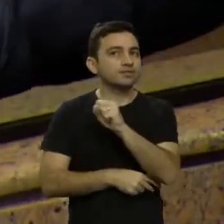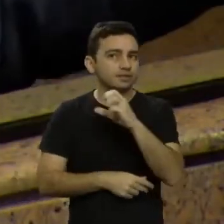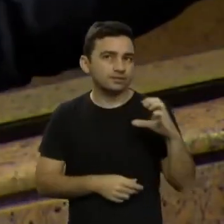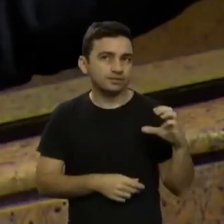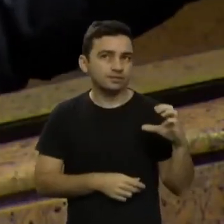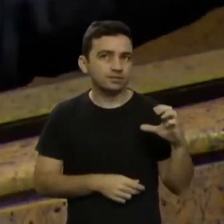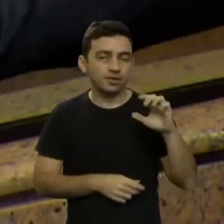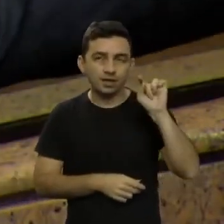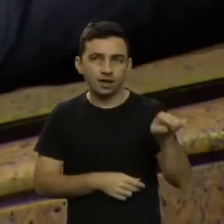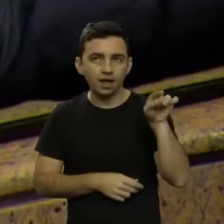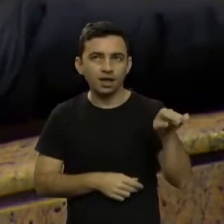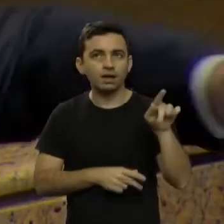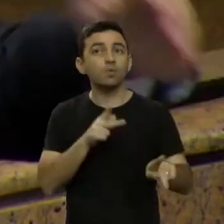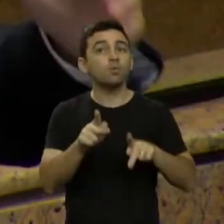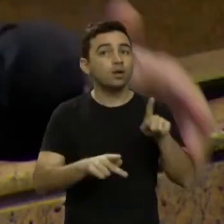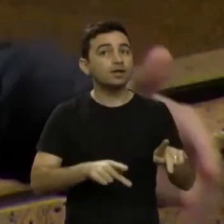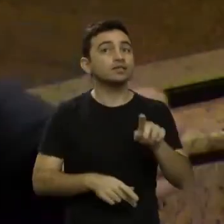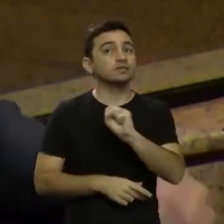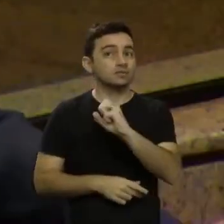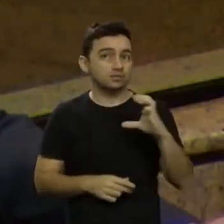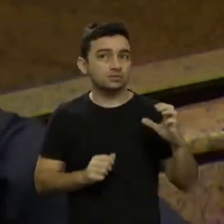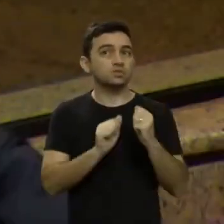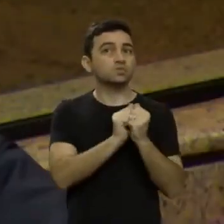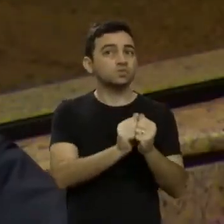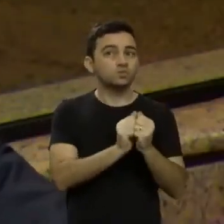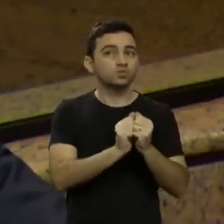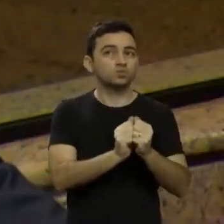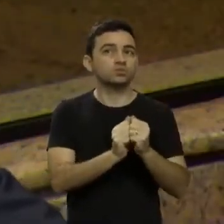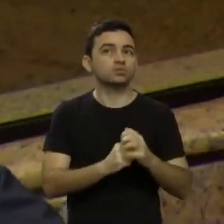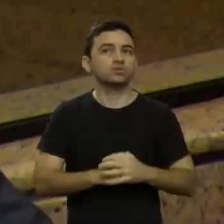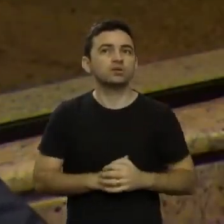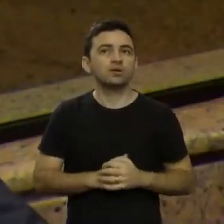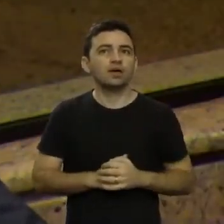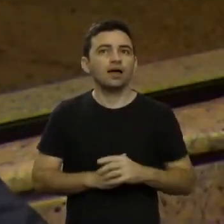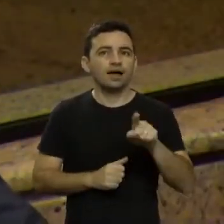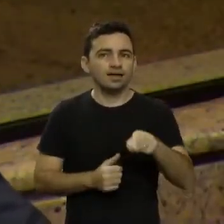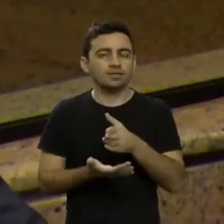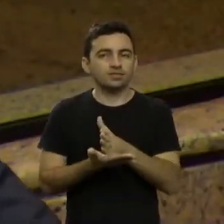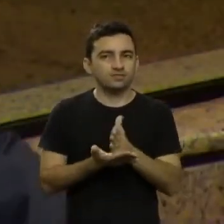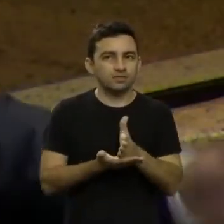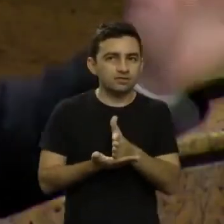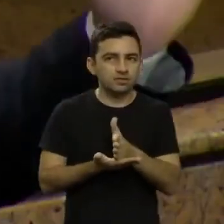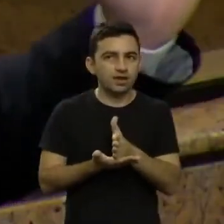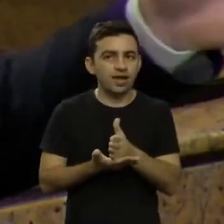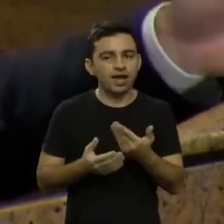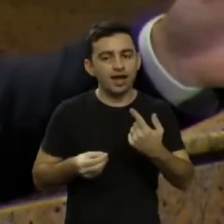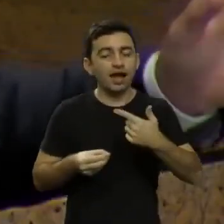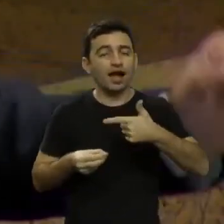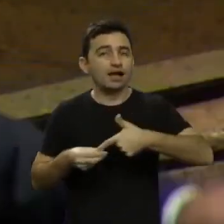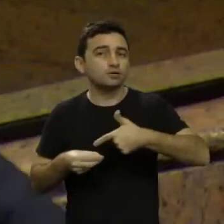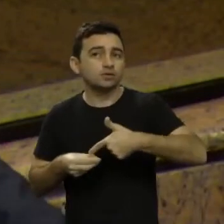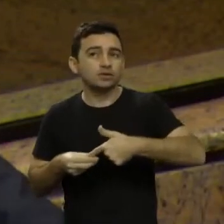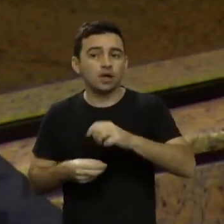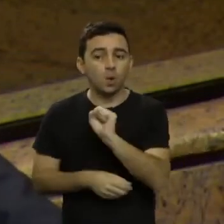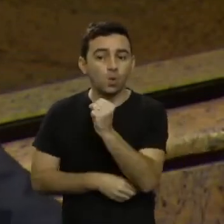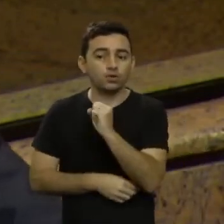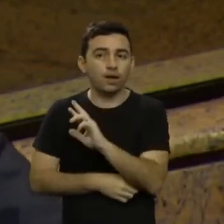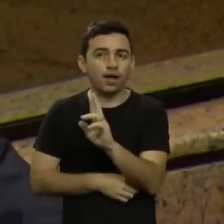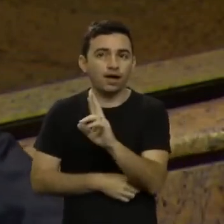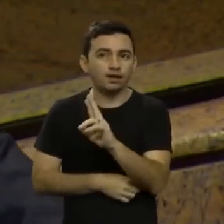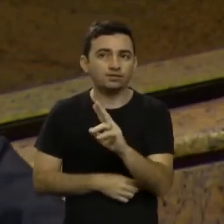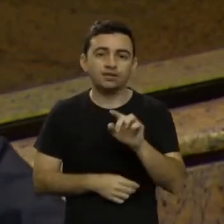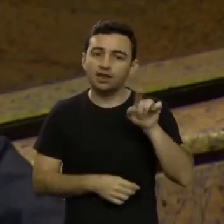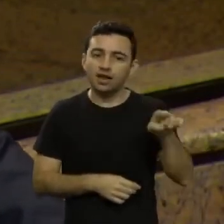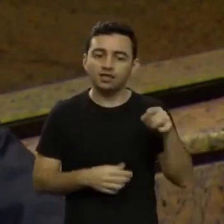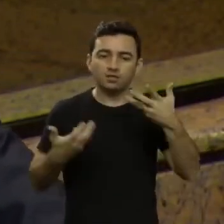Do catarinense, essa casa será dividida entre aqueles que querem gasolina a R$ 8,00 e aqueles que não